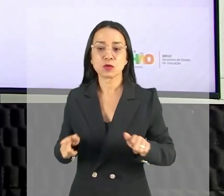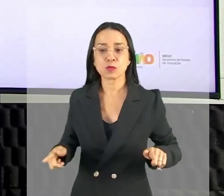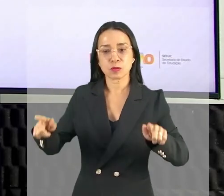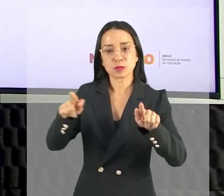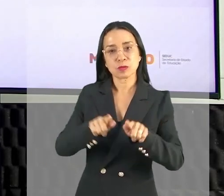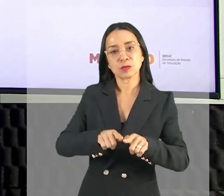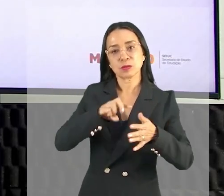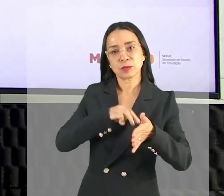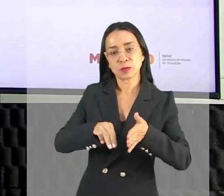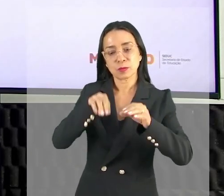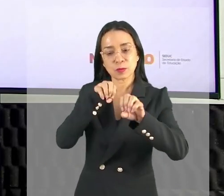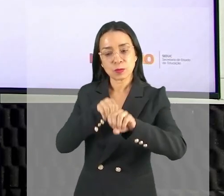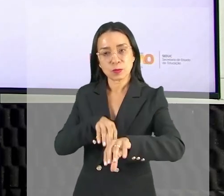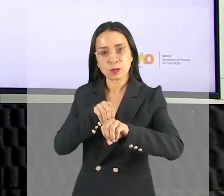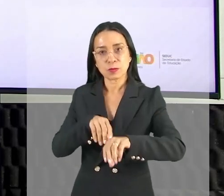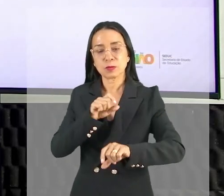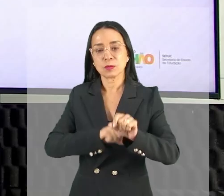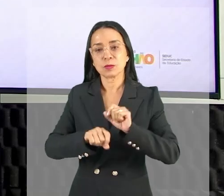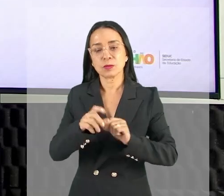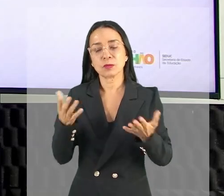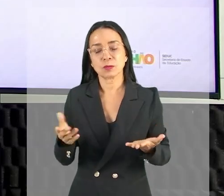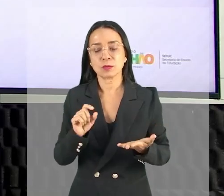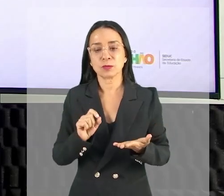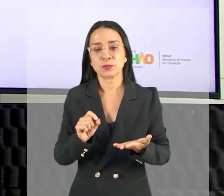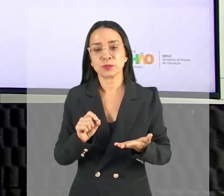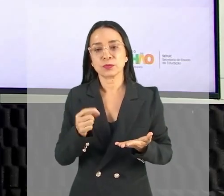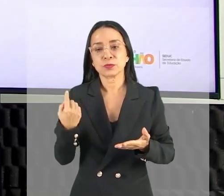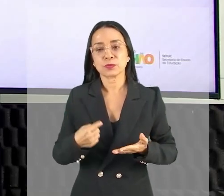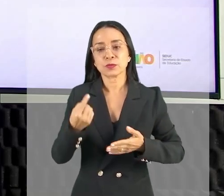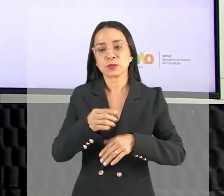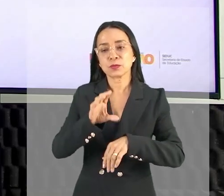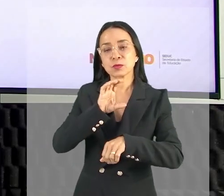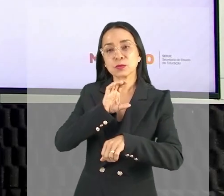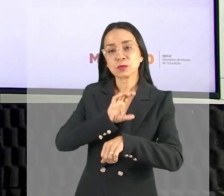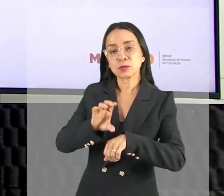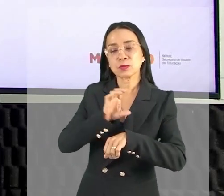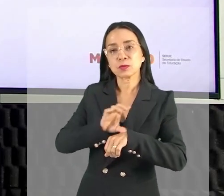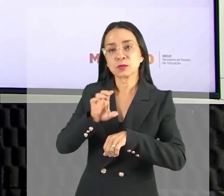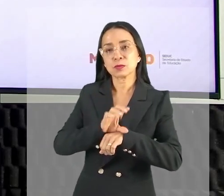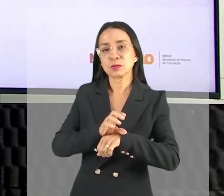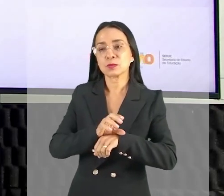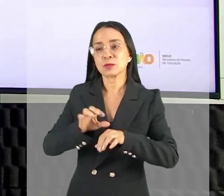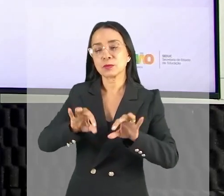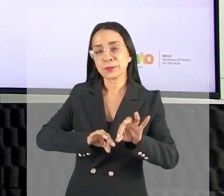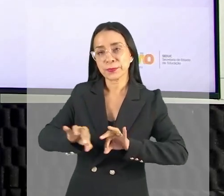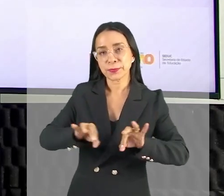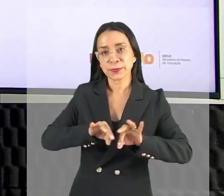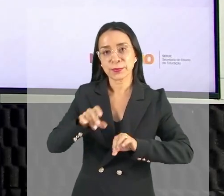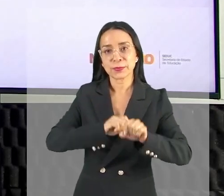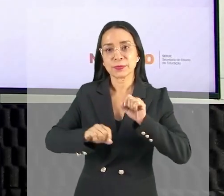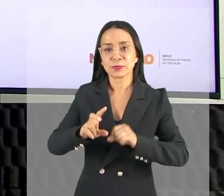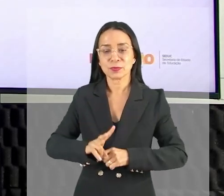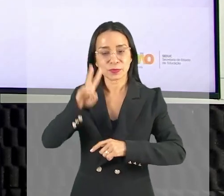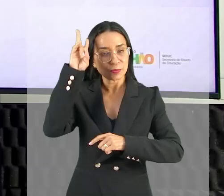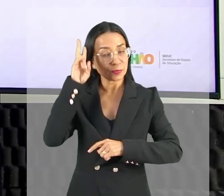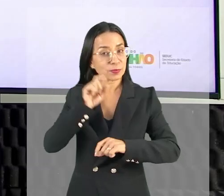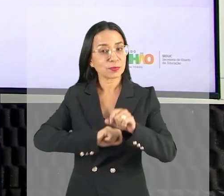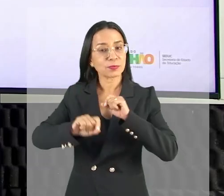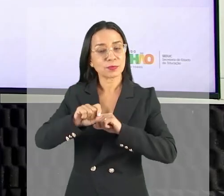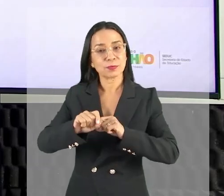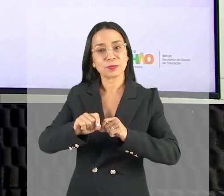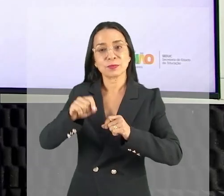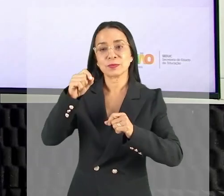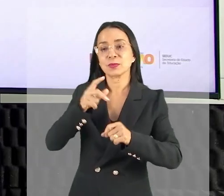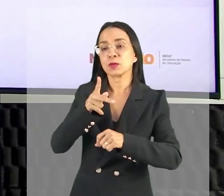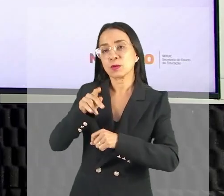da Secretaria de Educação, tá? No nosso cursinho aqui pré-vestibular, preparatório para o vestibular